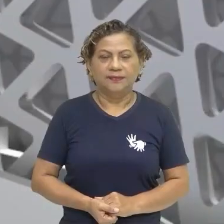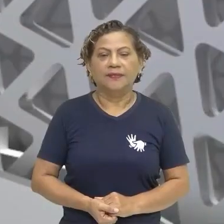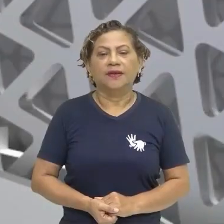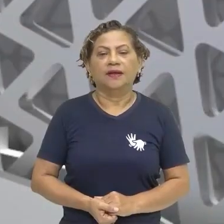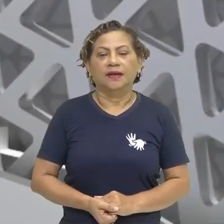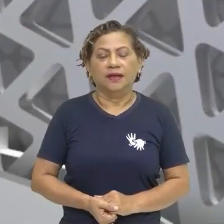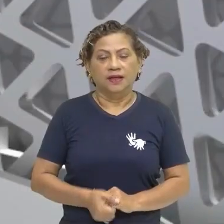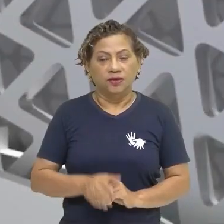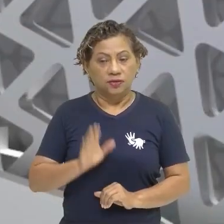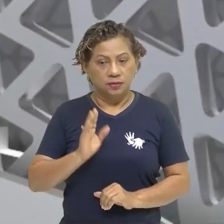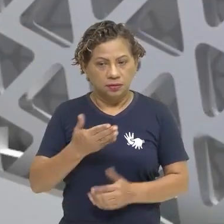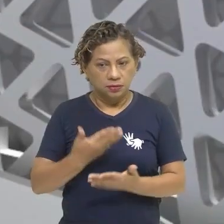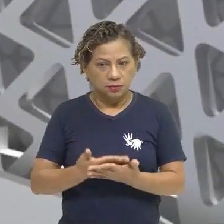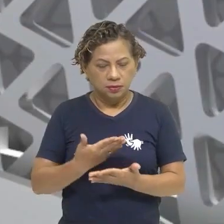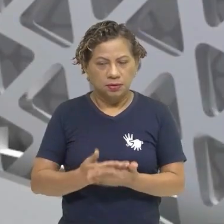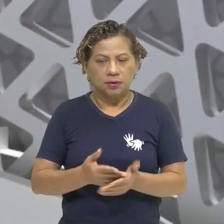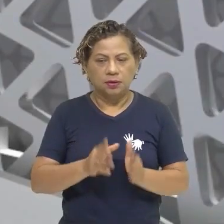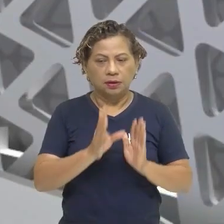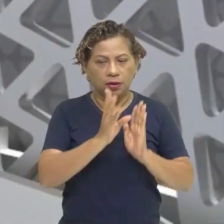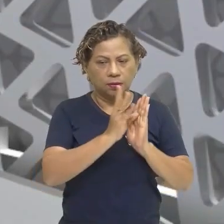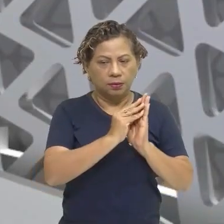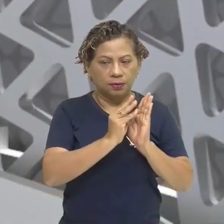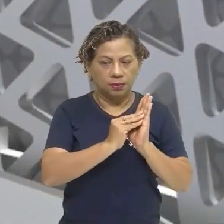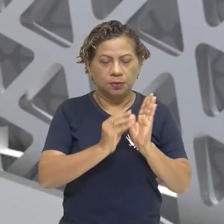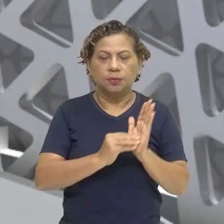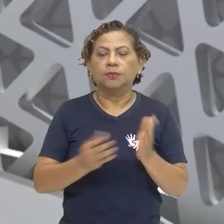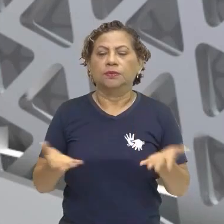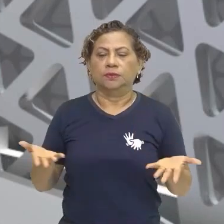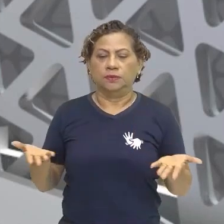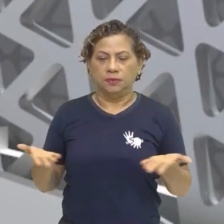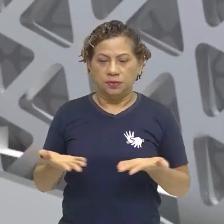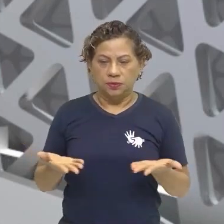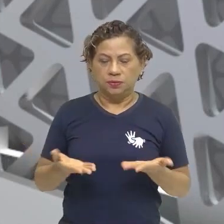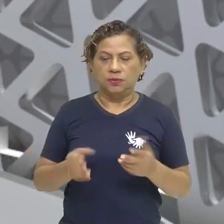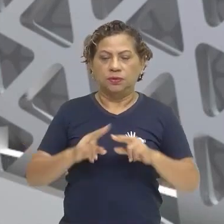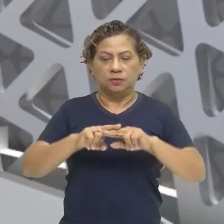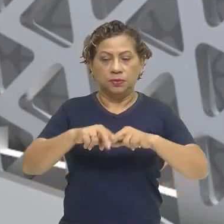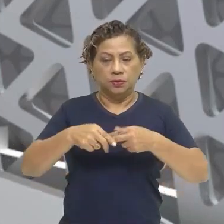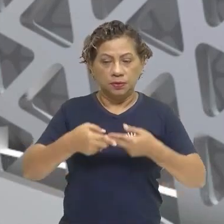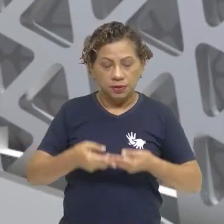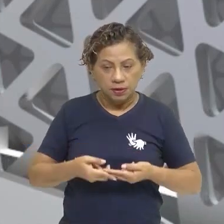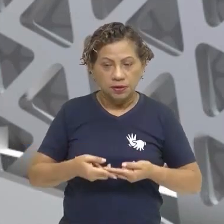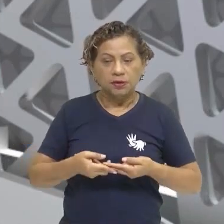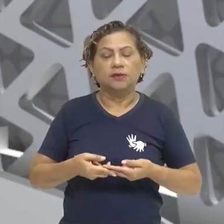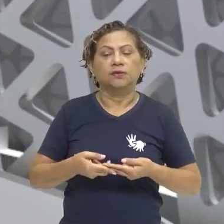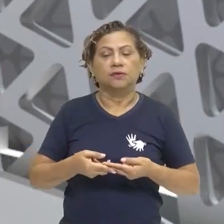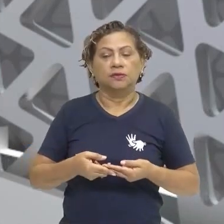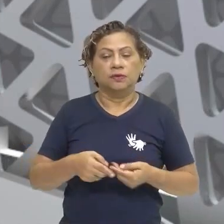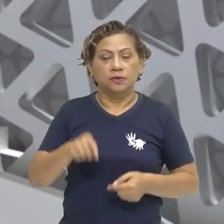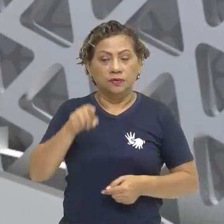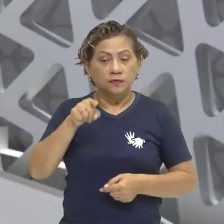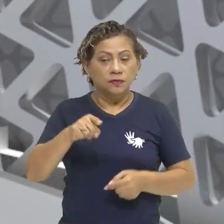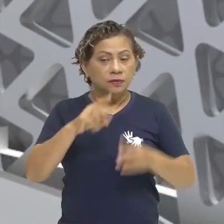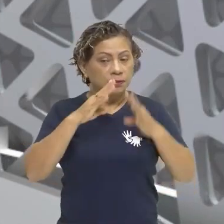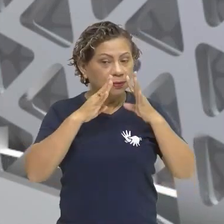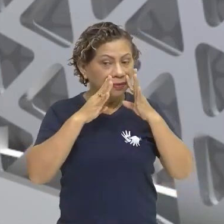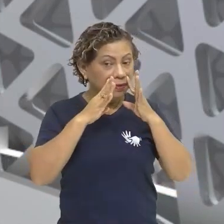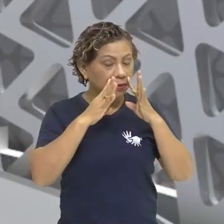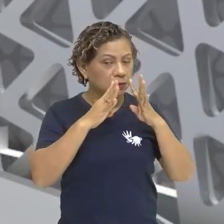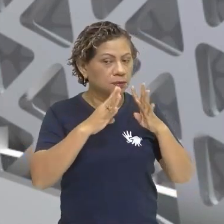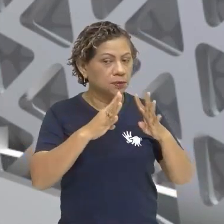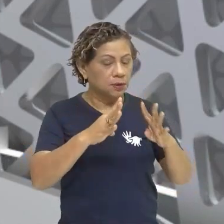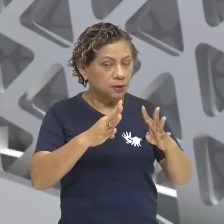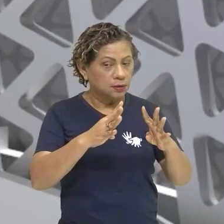Já estudamos o assunto que nós vamos revisar hoje. E é por isso que eu peço a você que preste muita atenção,